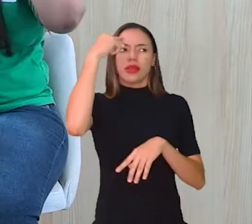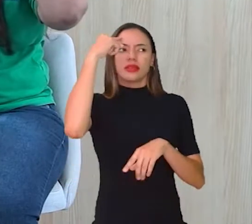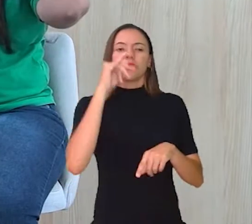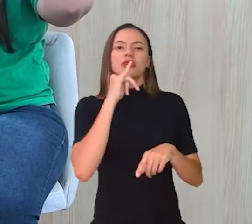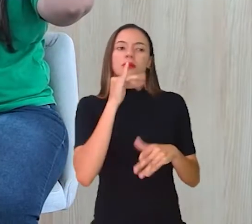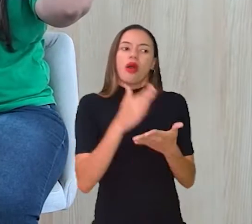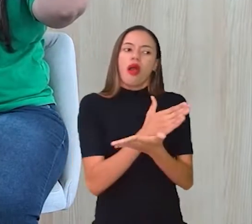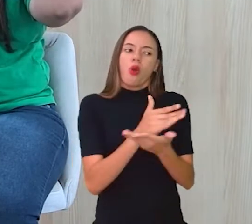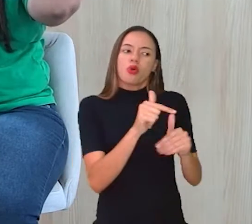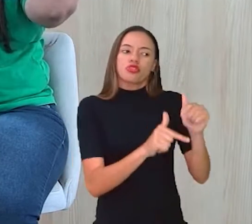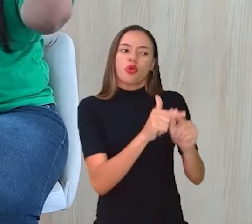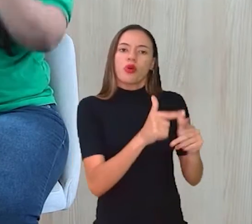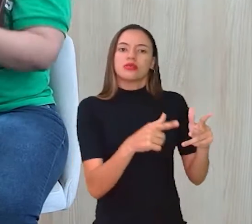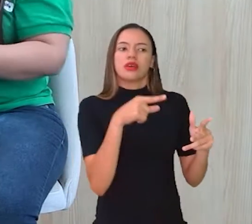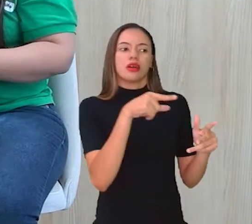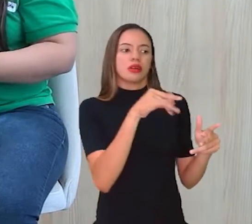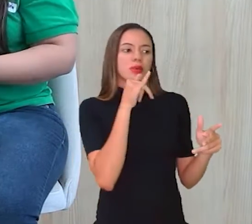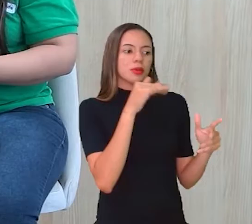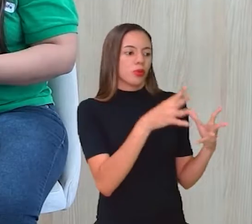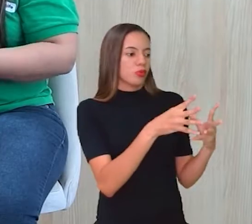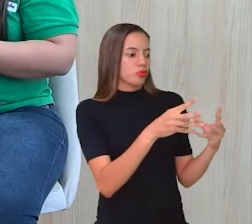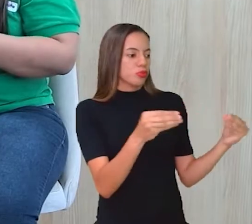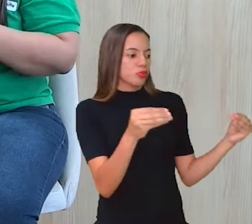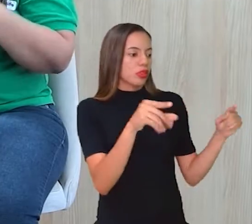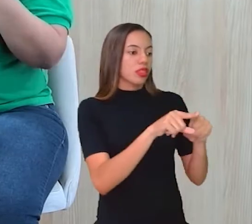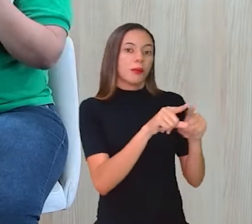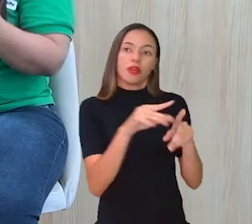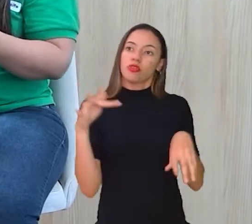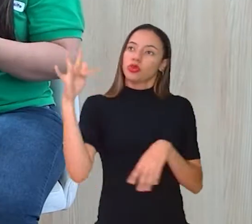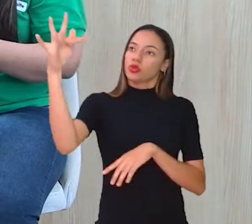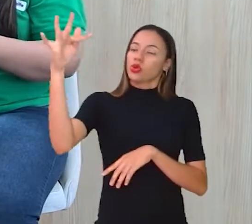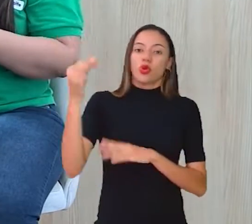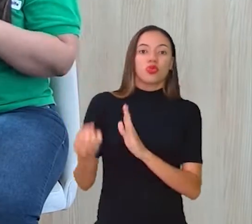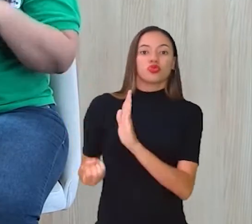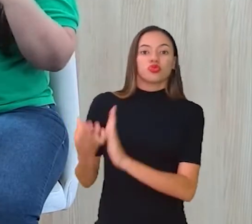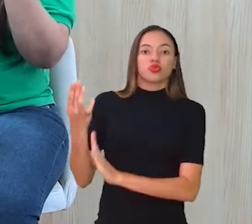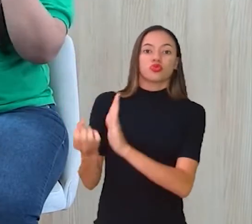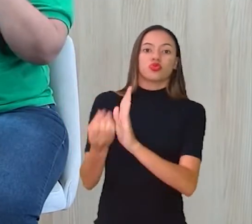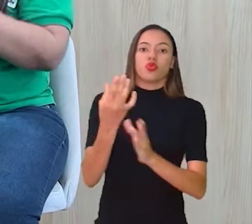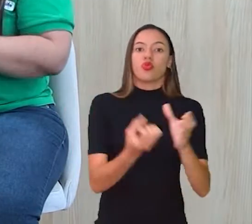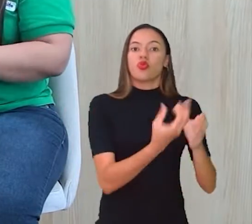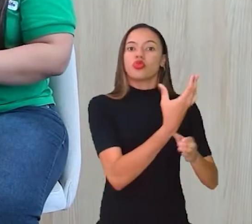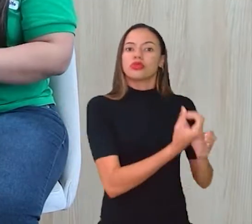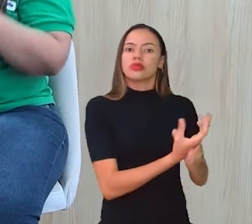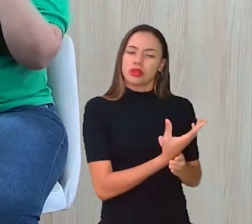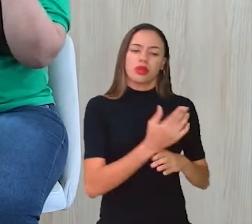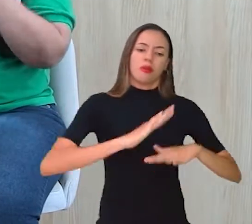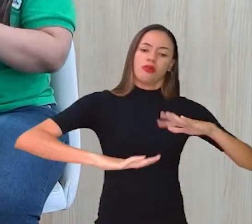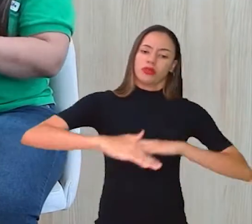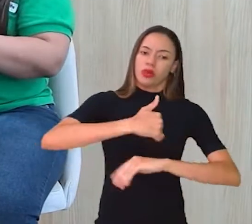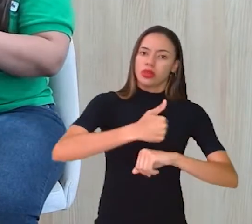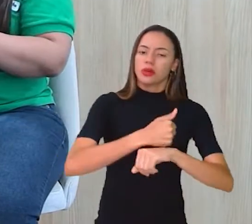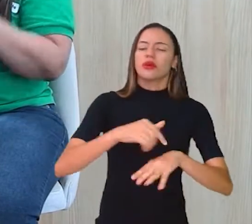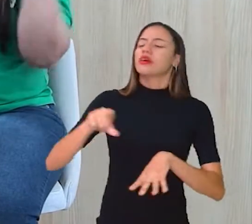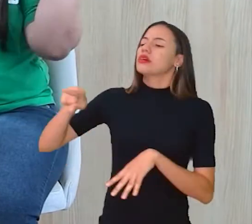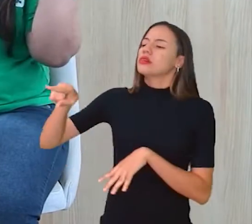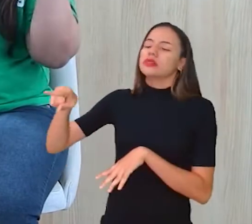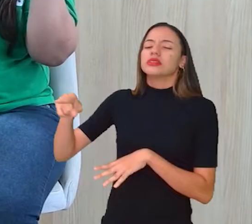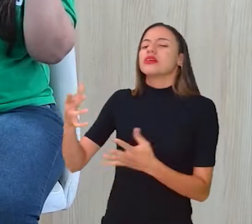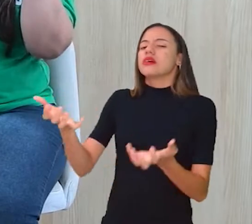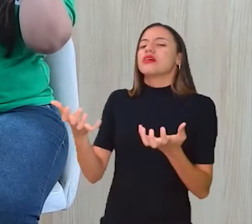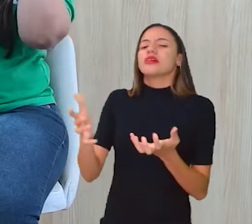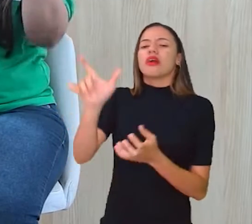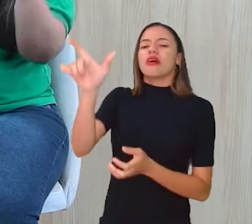existir, do que ainda vai nascer no futuro, as profissões, é muito importante. Você quer ser o que hoje? Mas será